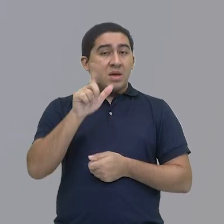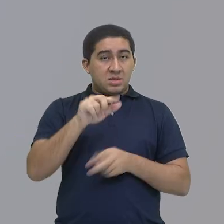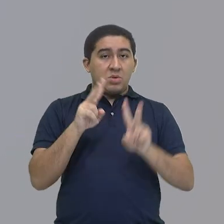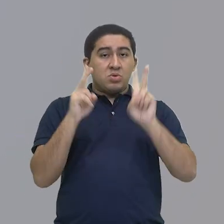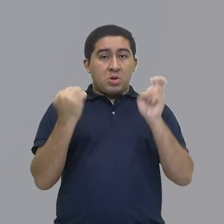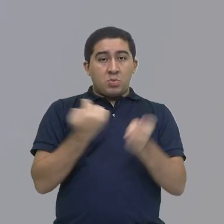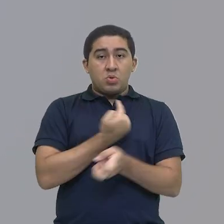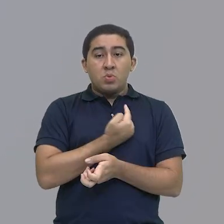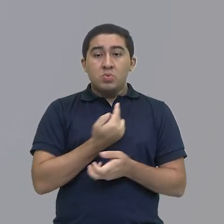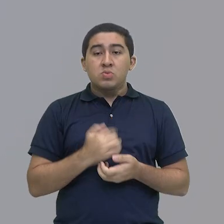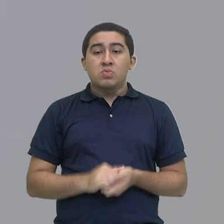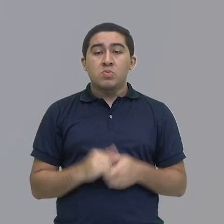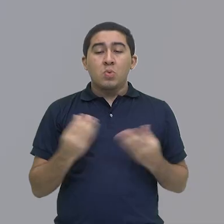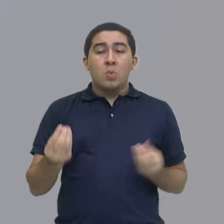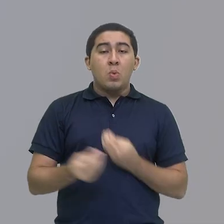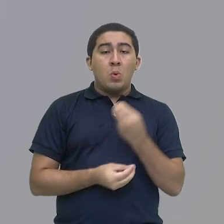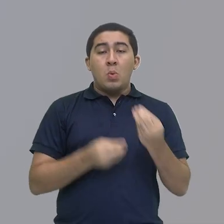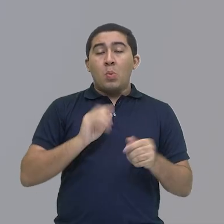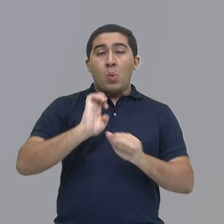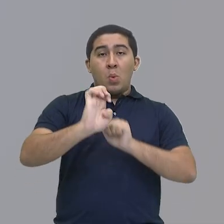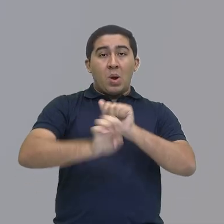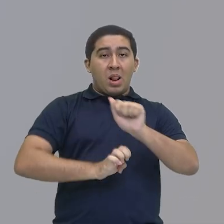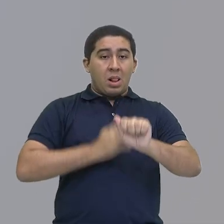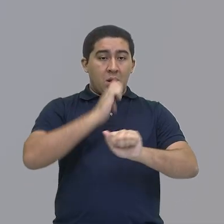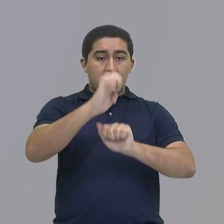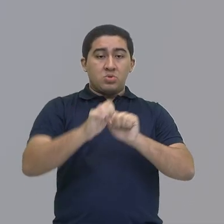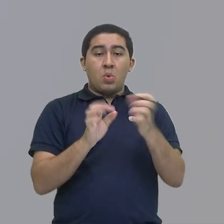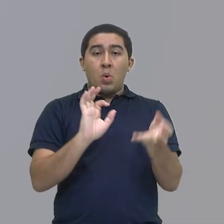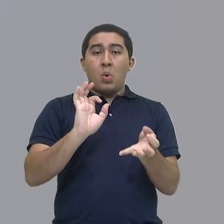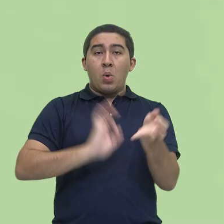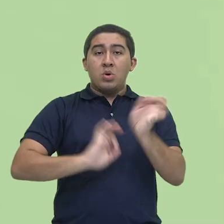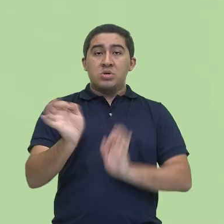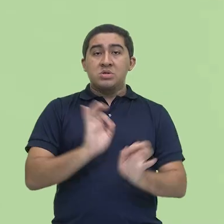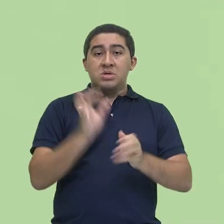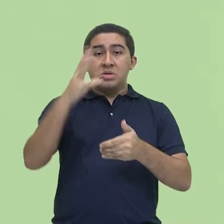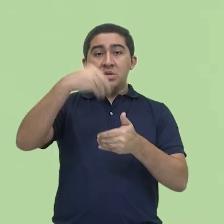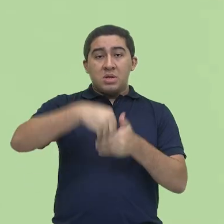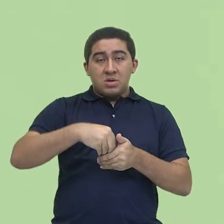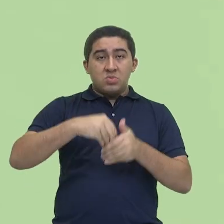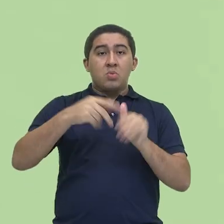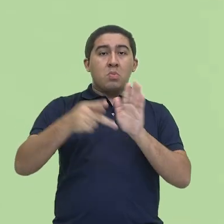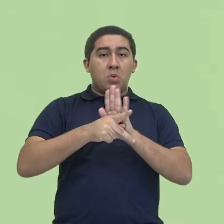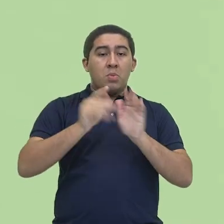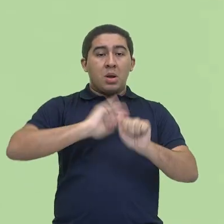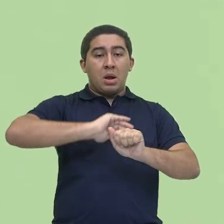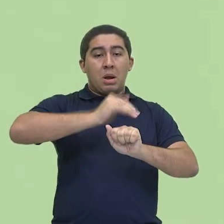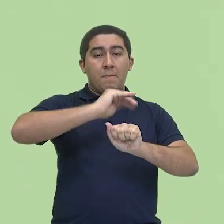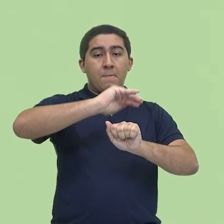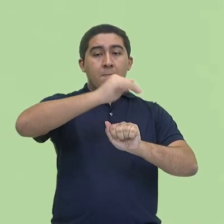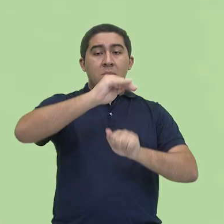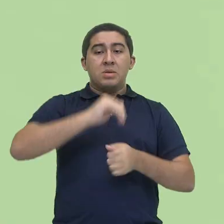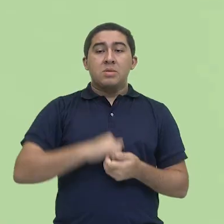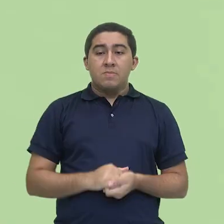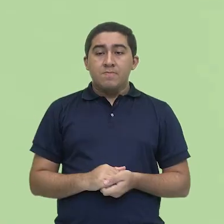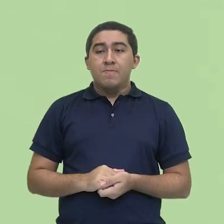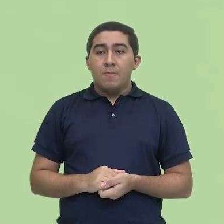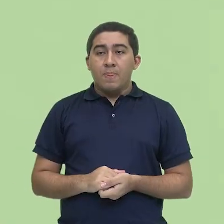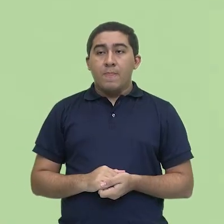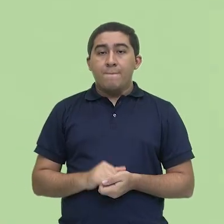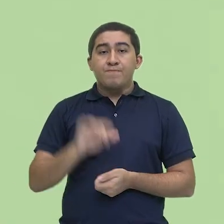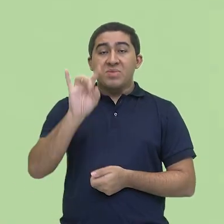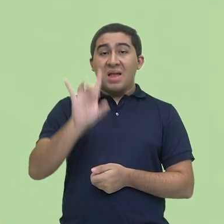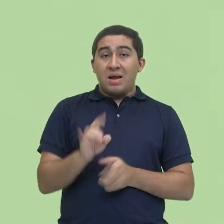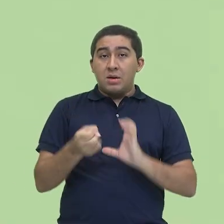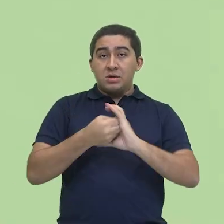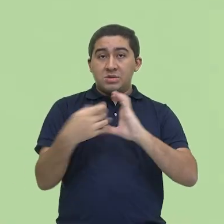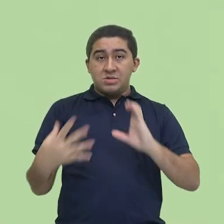agora. Como que esses elétrons estão organizados nas camadas eletrônicas. Então, cada elemento